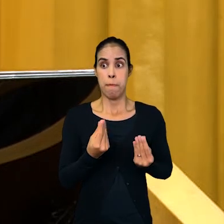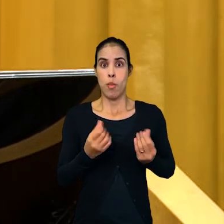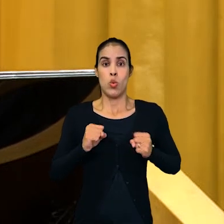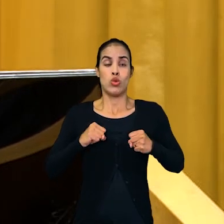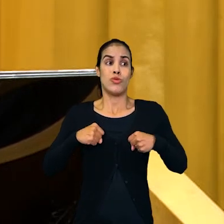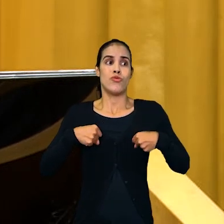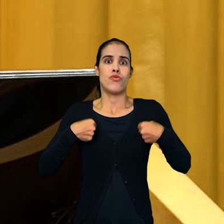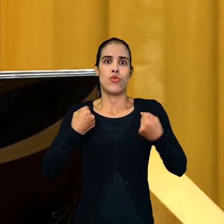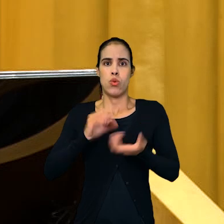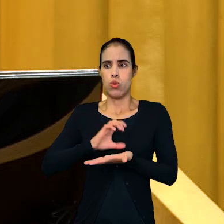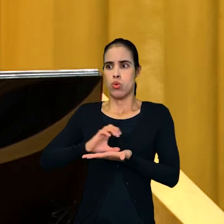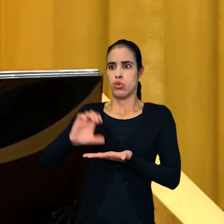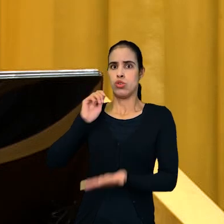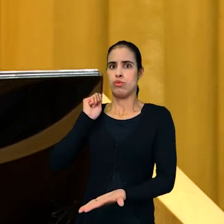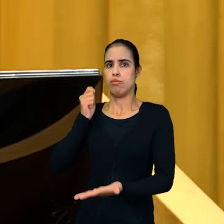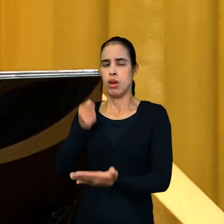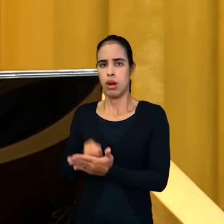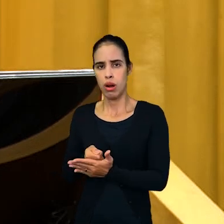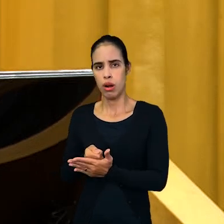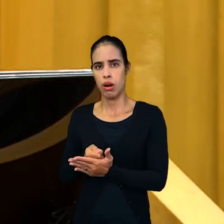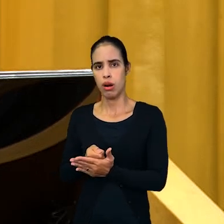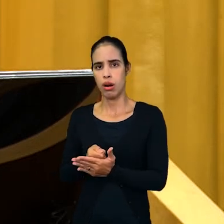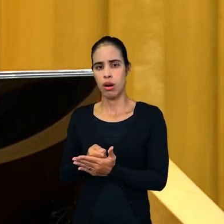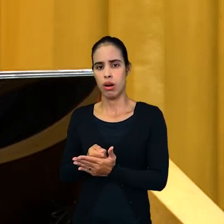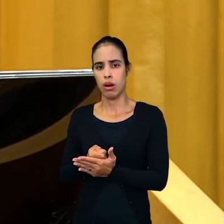esforço exagerado que comprometeria